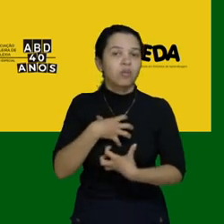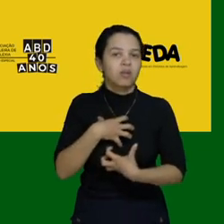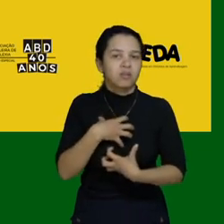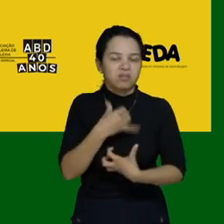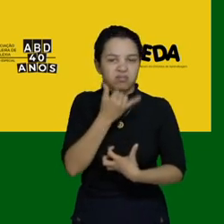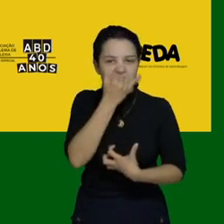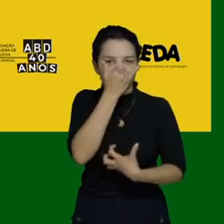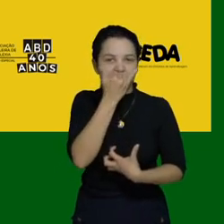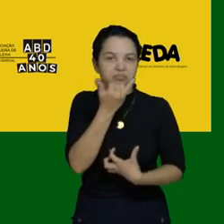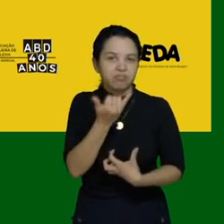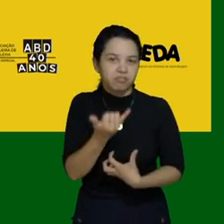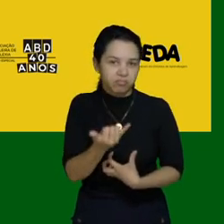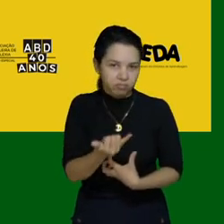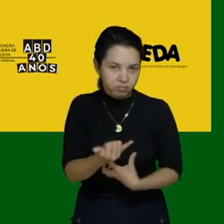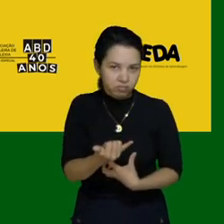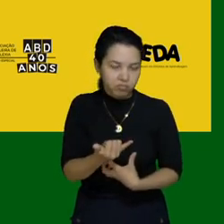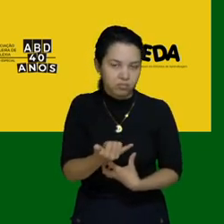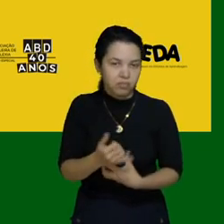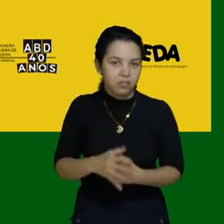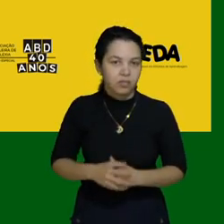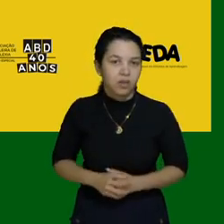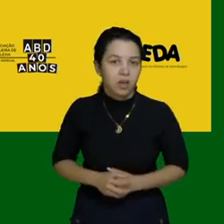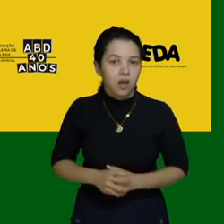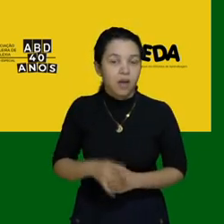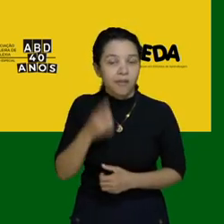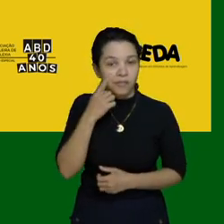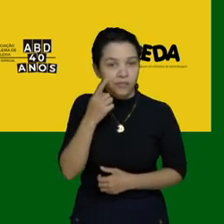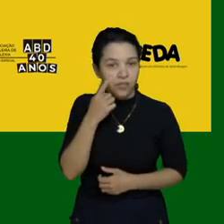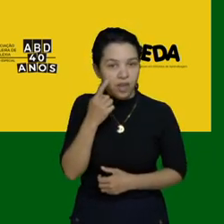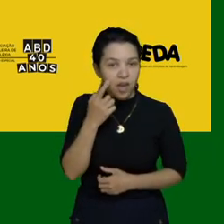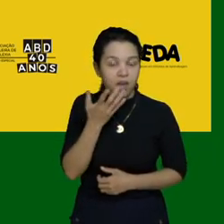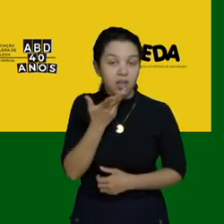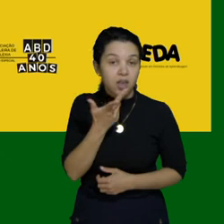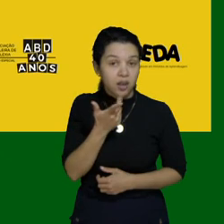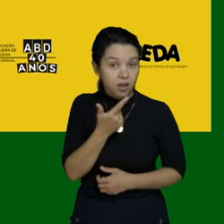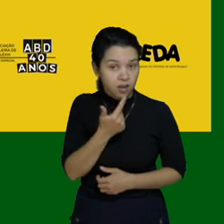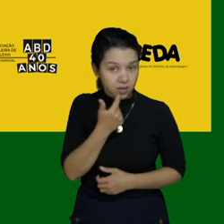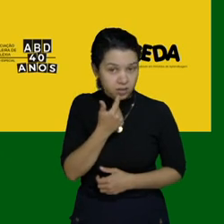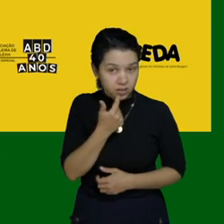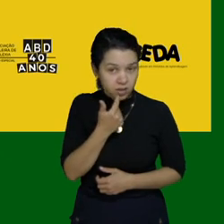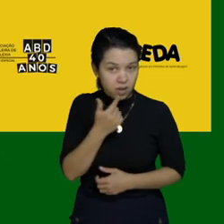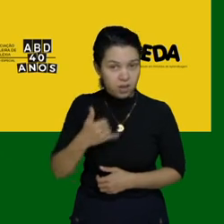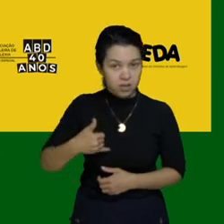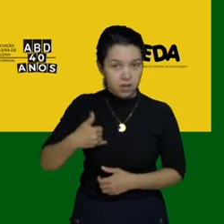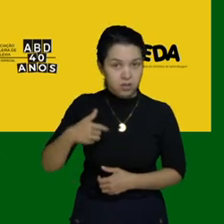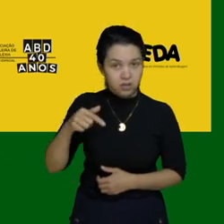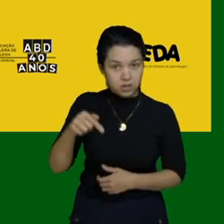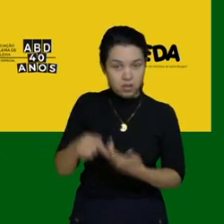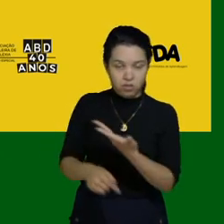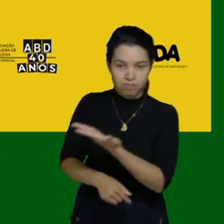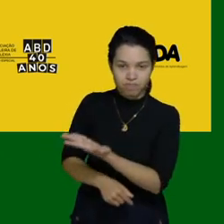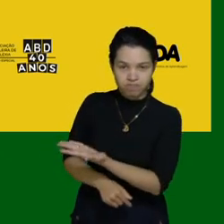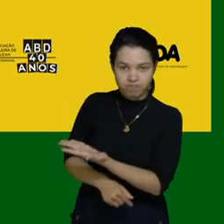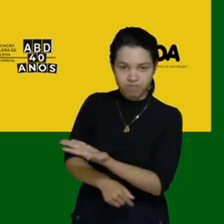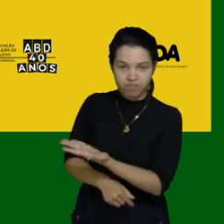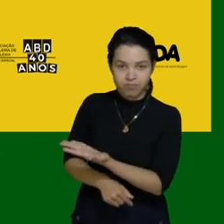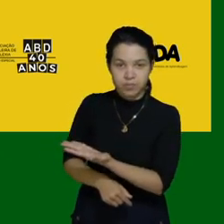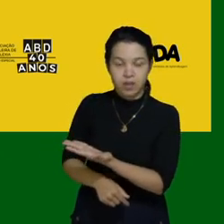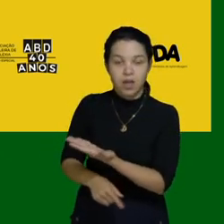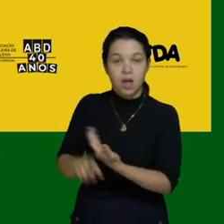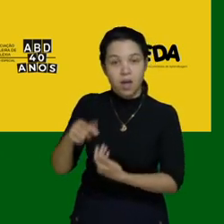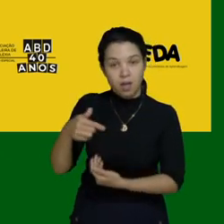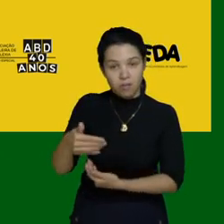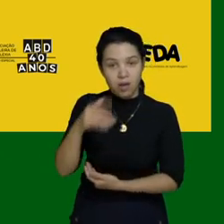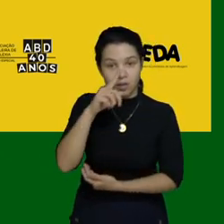insucesso né Aqui também é uma garotinha aqui ela era de risco depois foi reavaliada como disléxica né